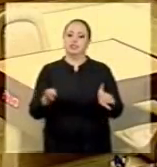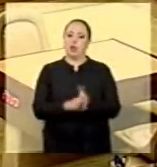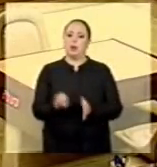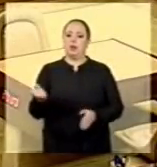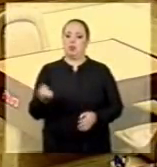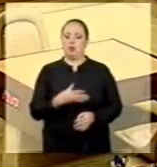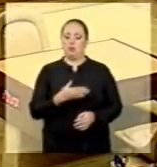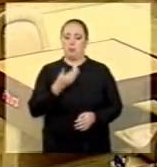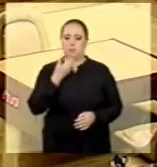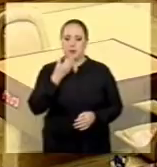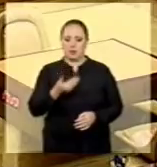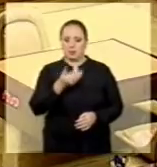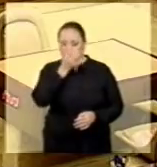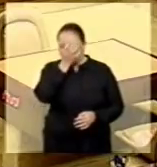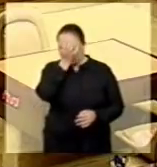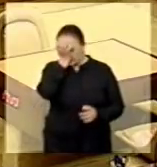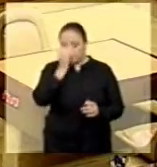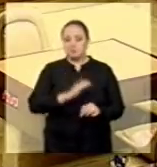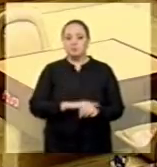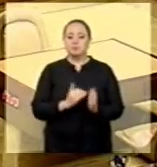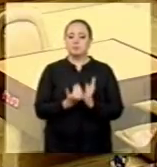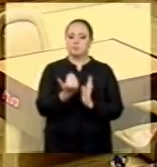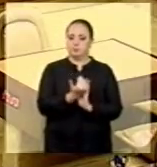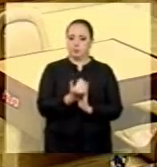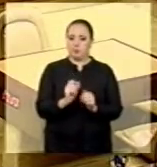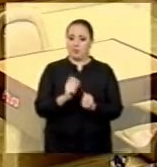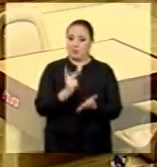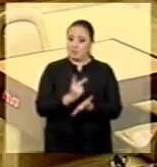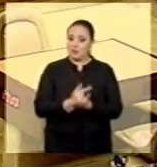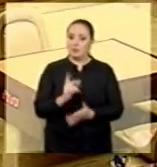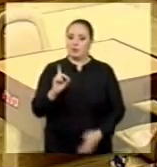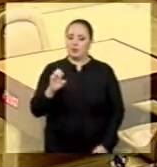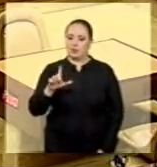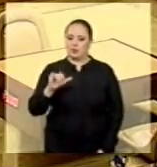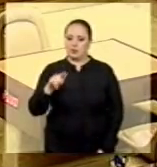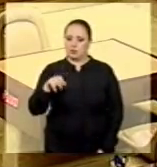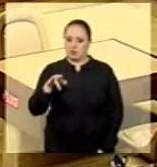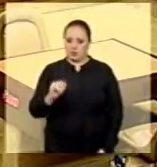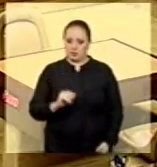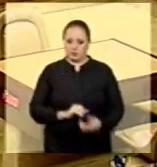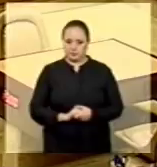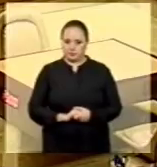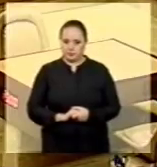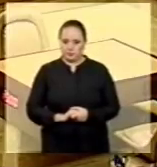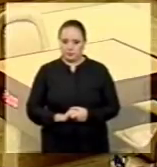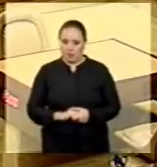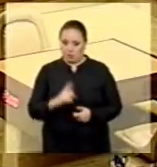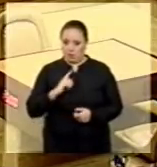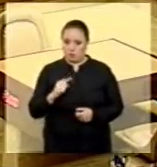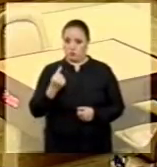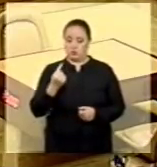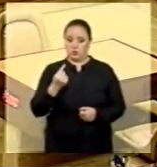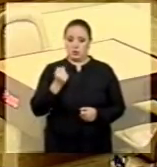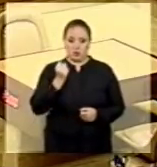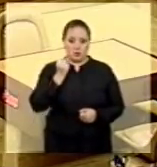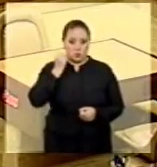de prorrogação para fazer a mesma diligência. Eu tenho um caso de um senador que foi prefeito